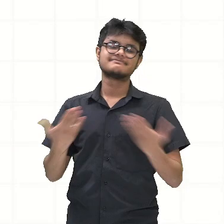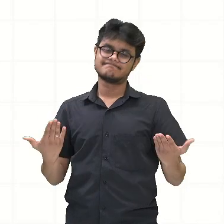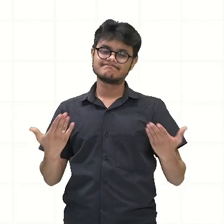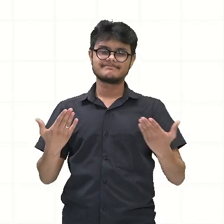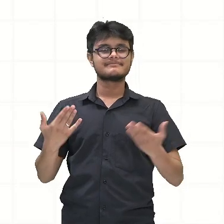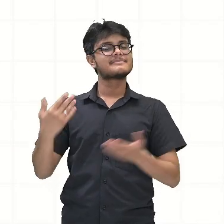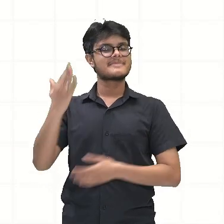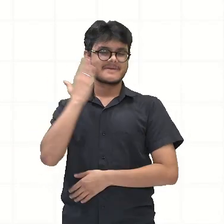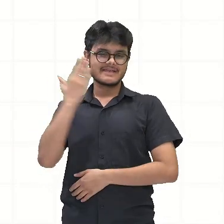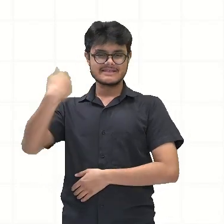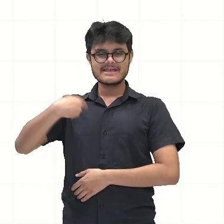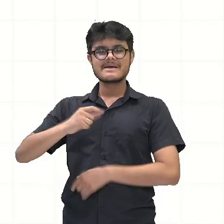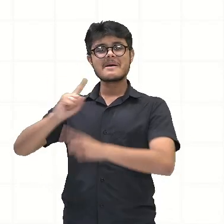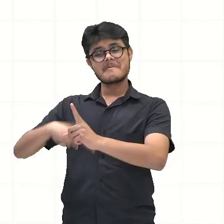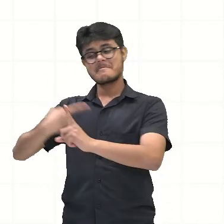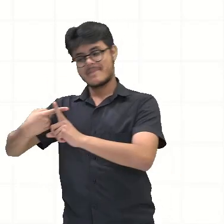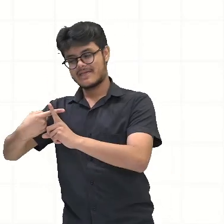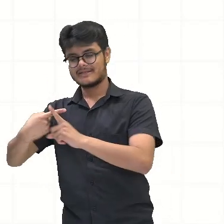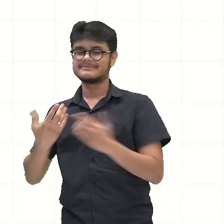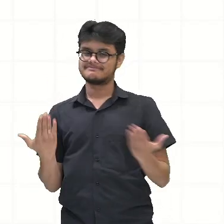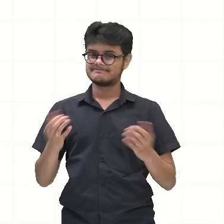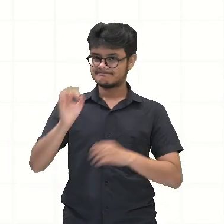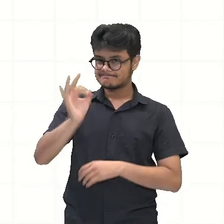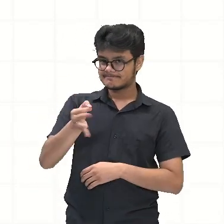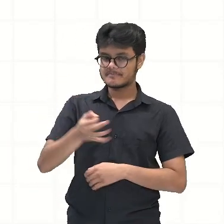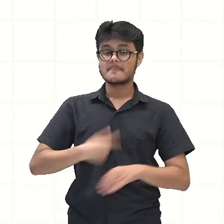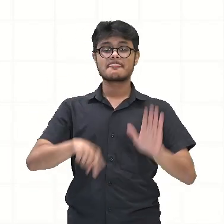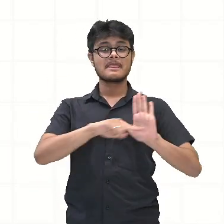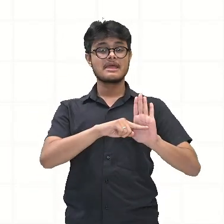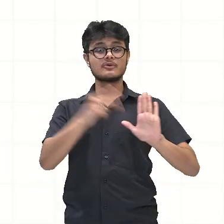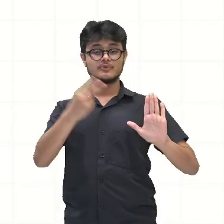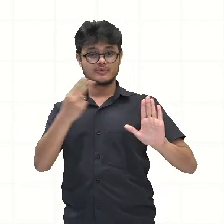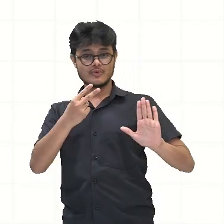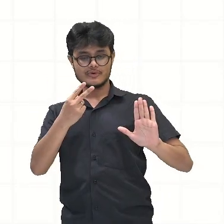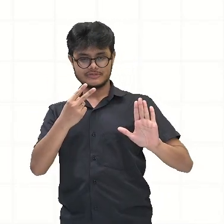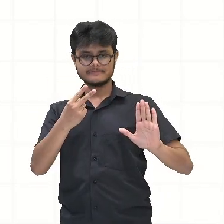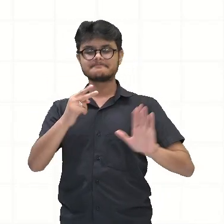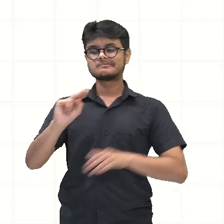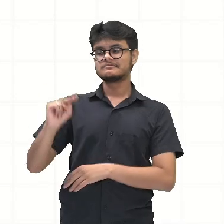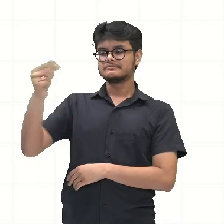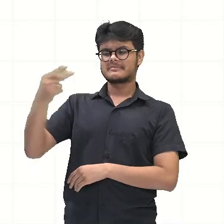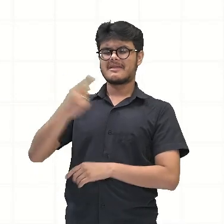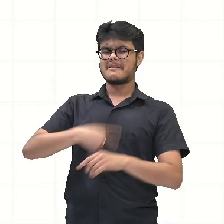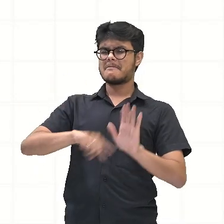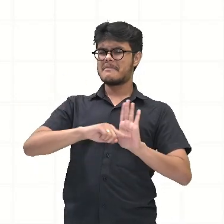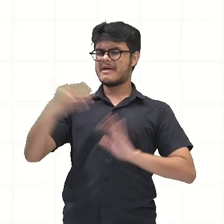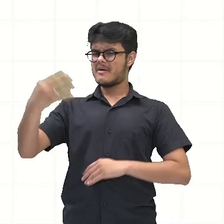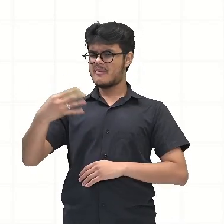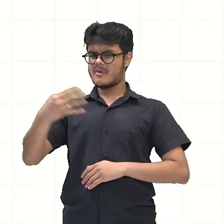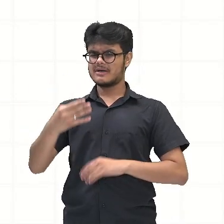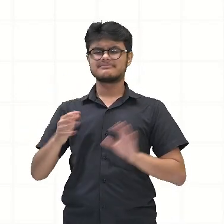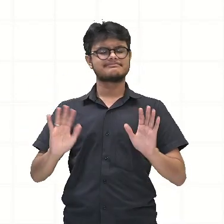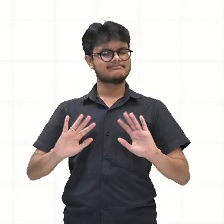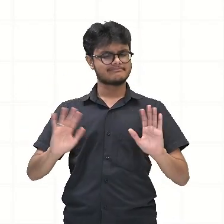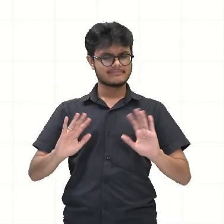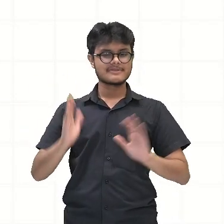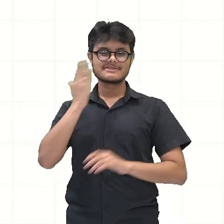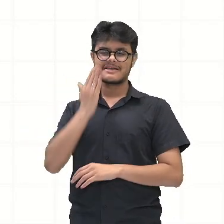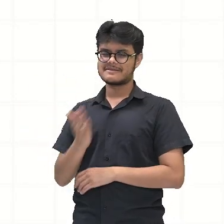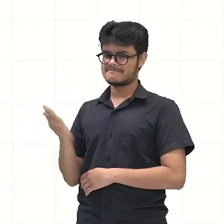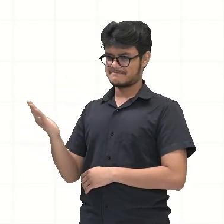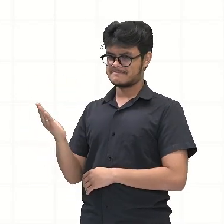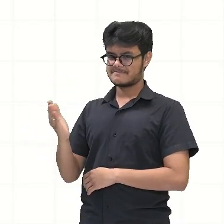Então, menos 2 ao quadrado, vai dar menos 4? Não, a gente já ainda lembra como é que resolve